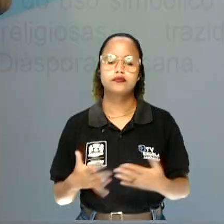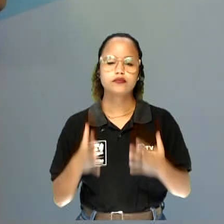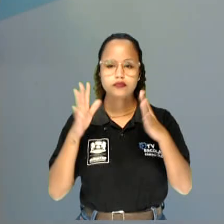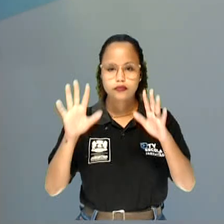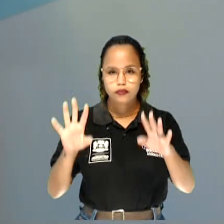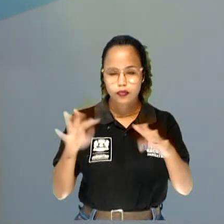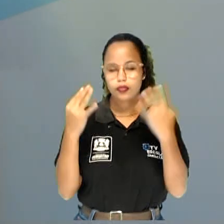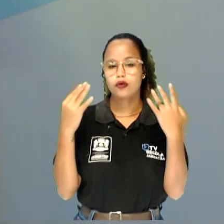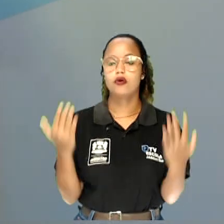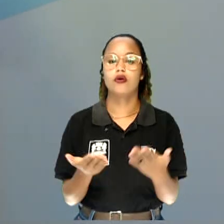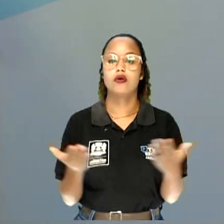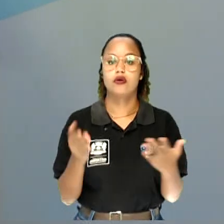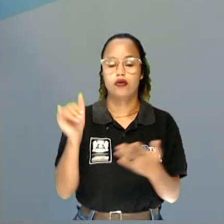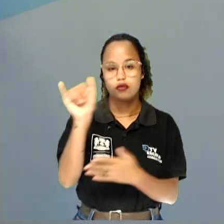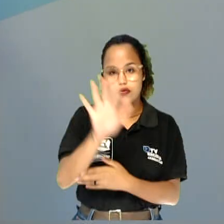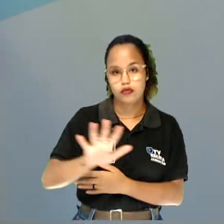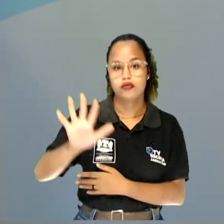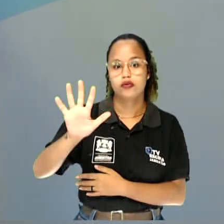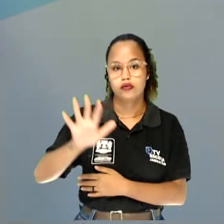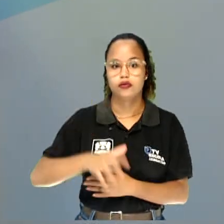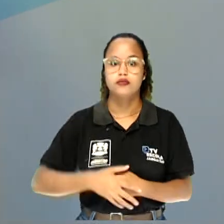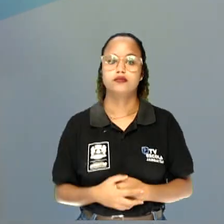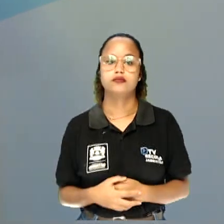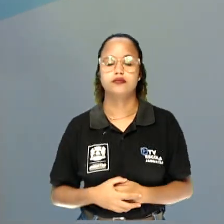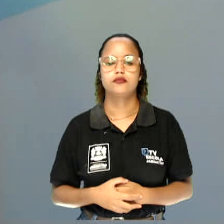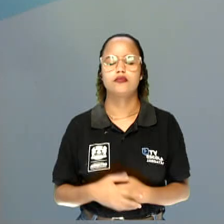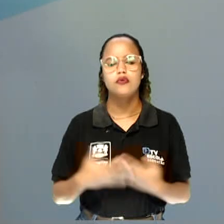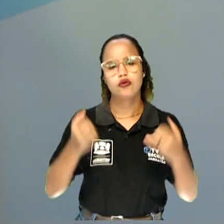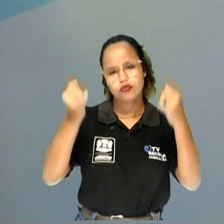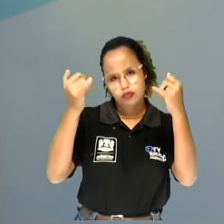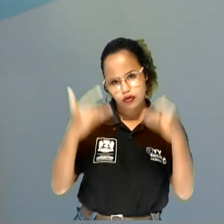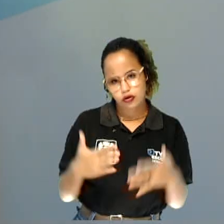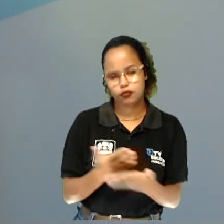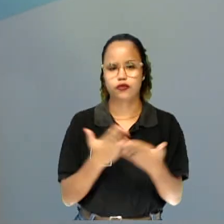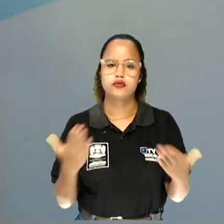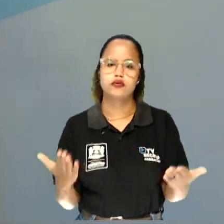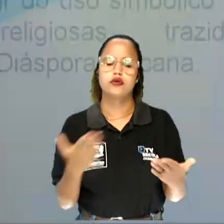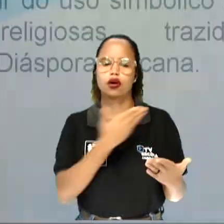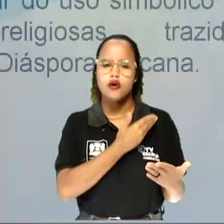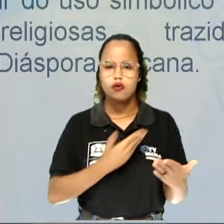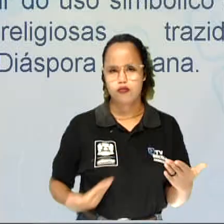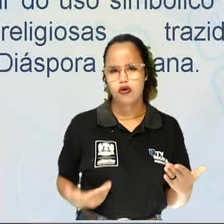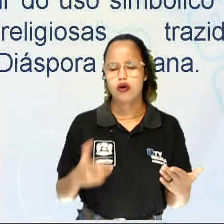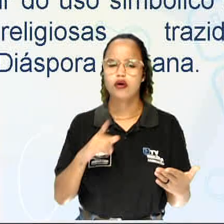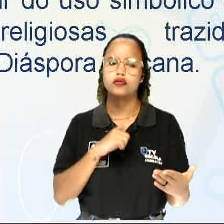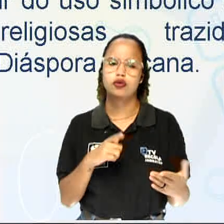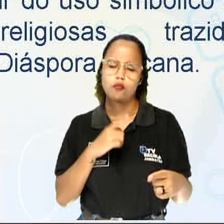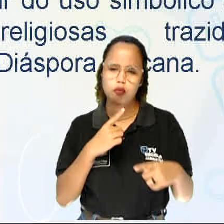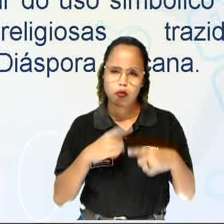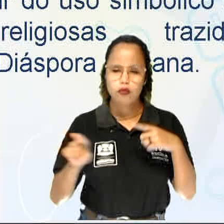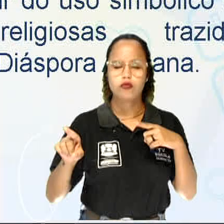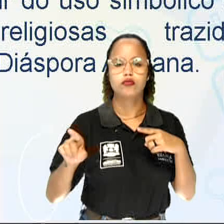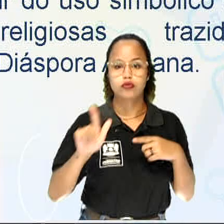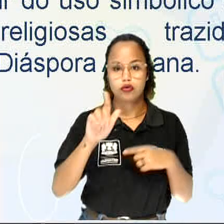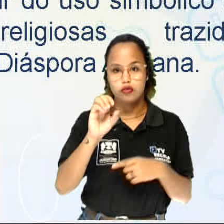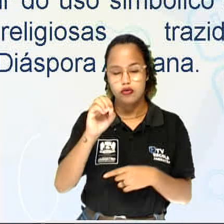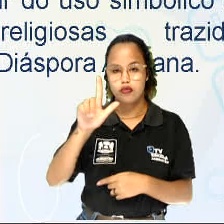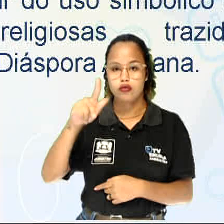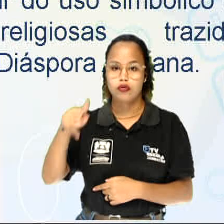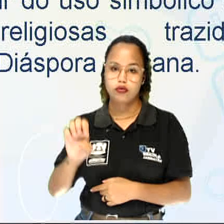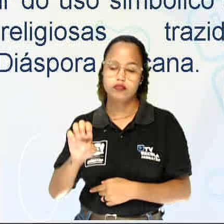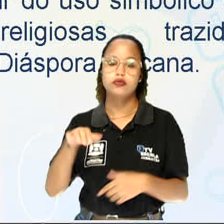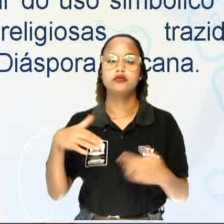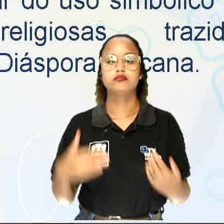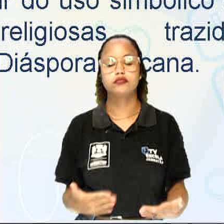atenção nessa imagem que está aí. Eu falei para vocês que a República vem como golpe e que a República